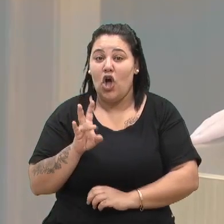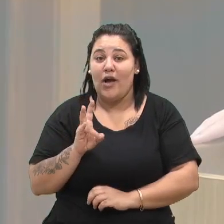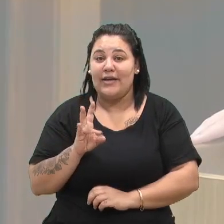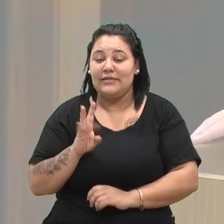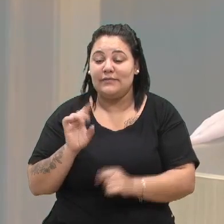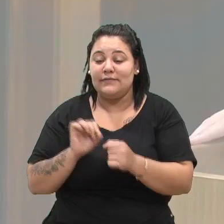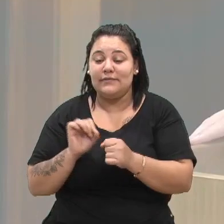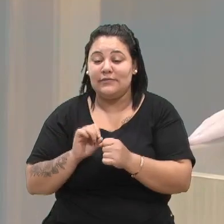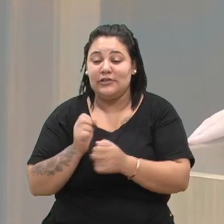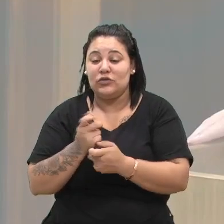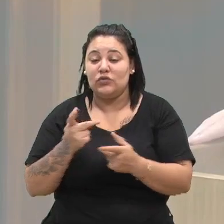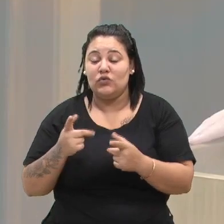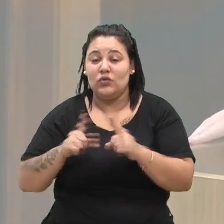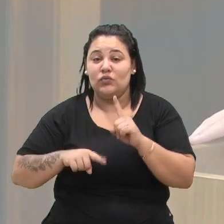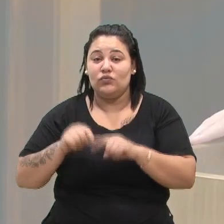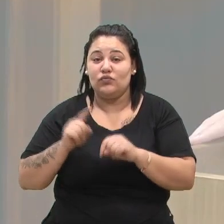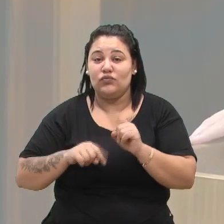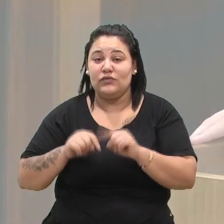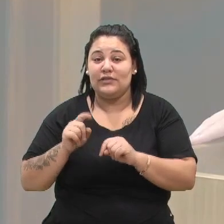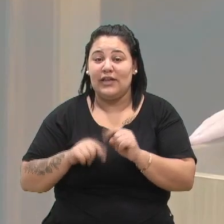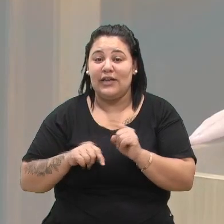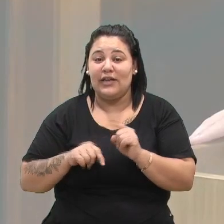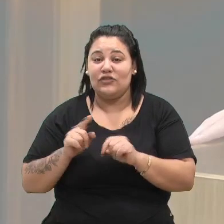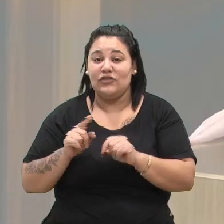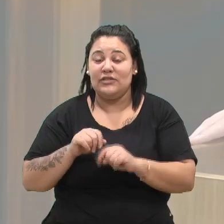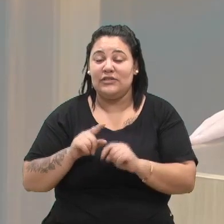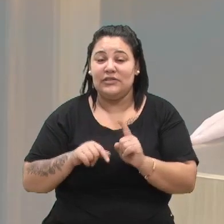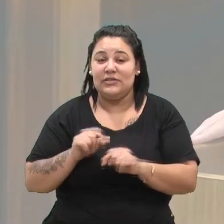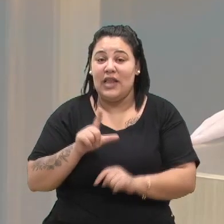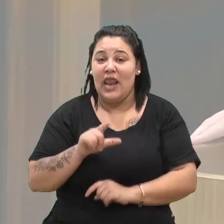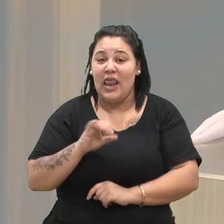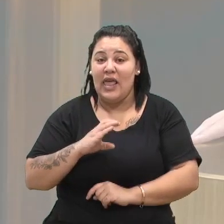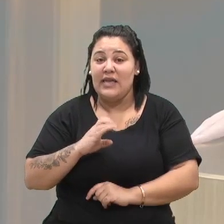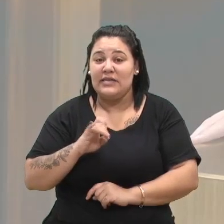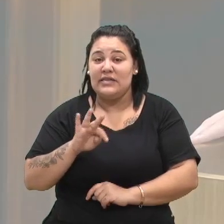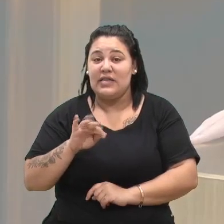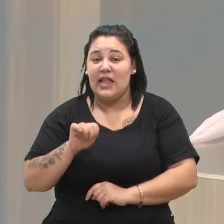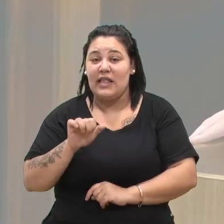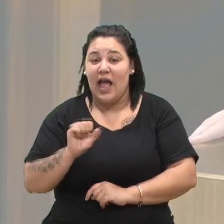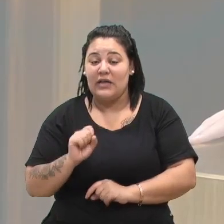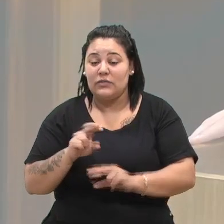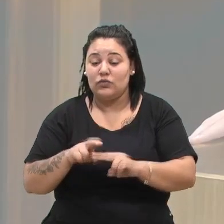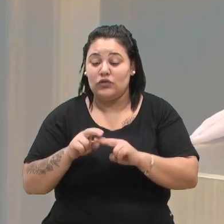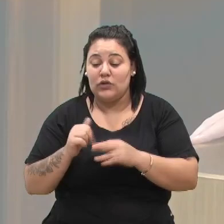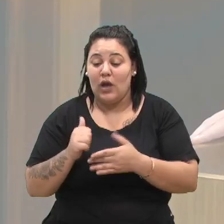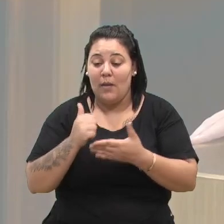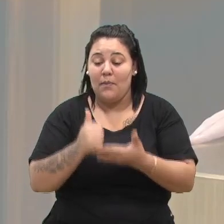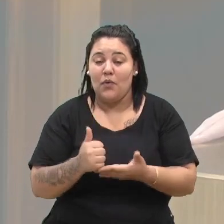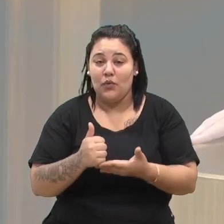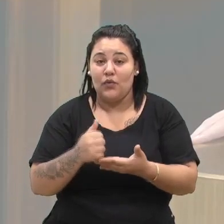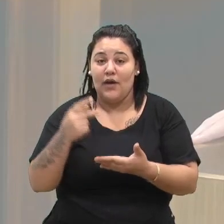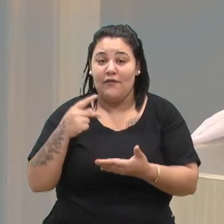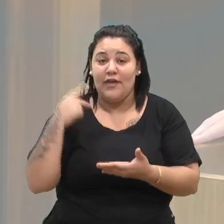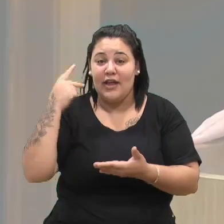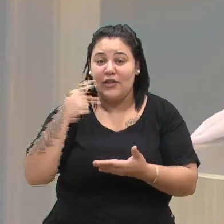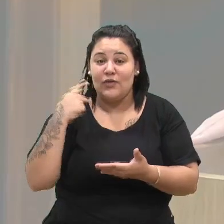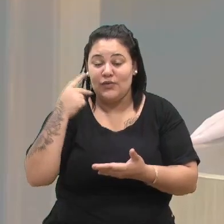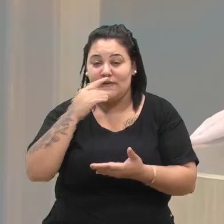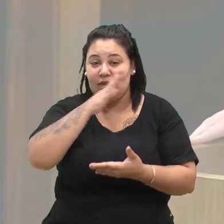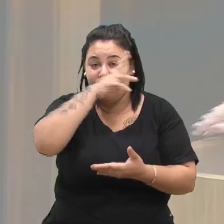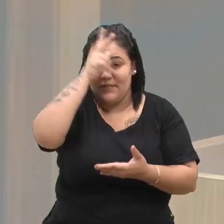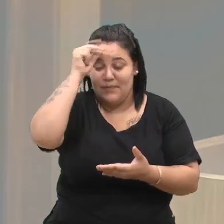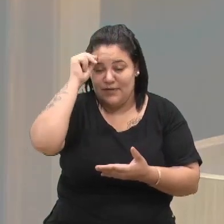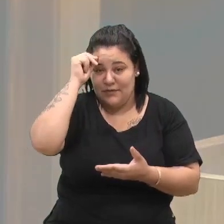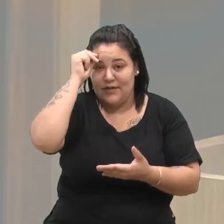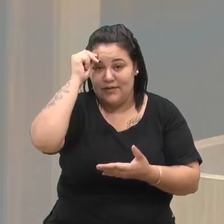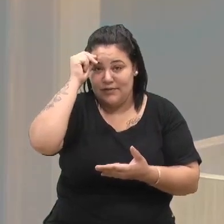lícitas. É por isso que o apoio a candidatos a vereador e a prefeito é mais importante do que